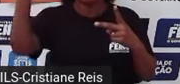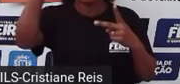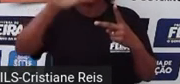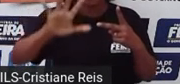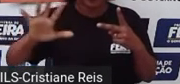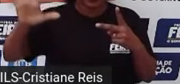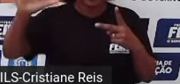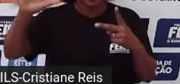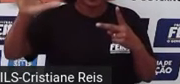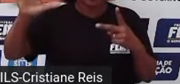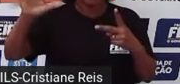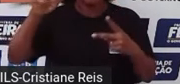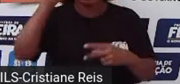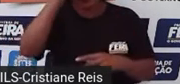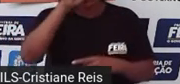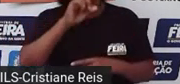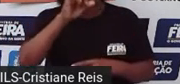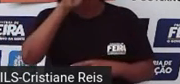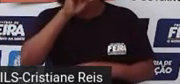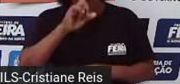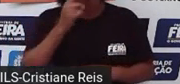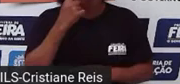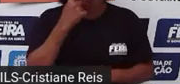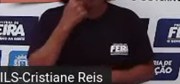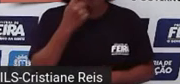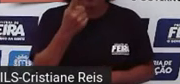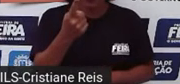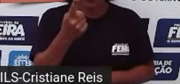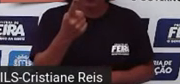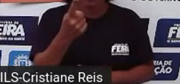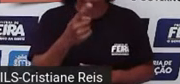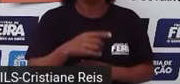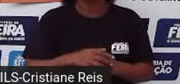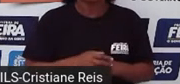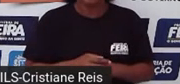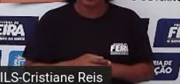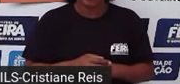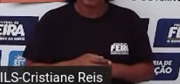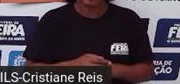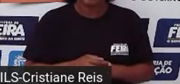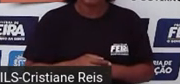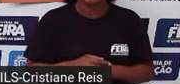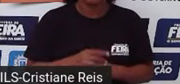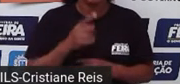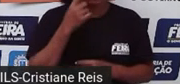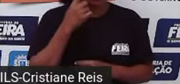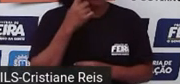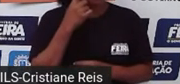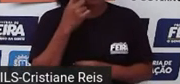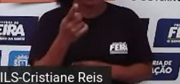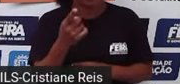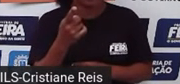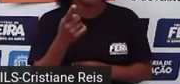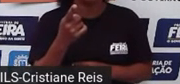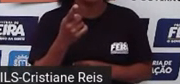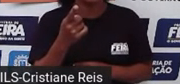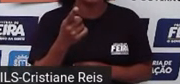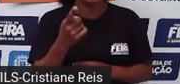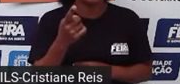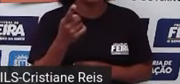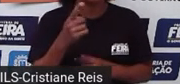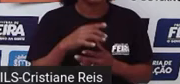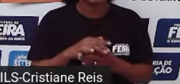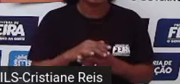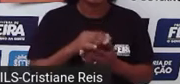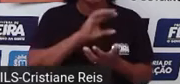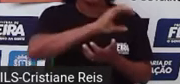Cadinho aqui de amarela né que é o cont o asiático como você pode perceber né